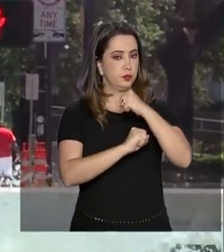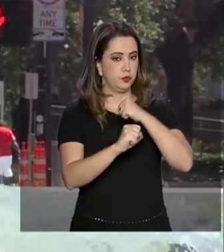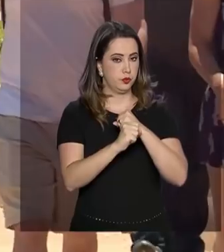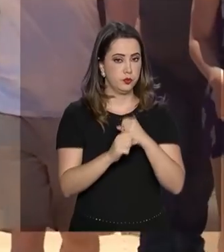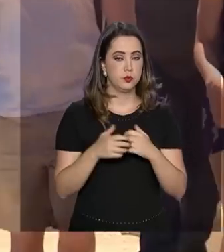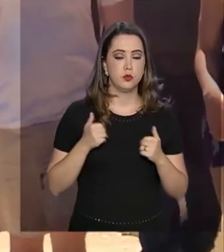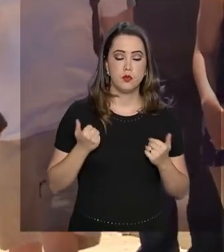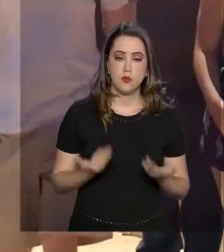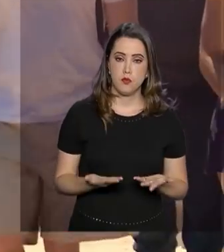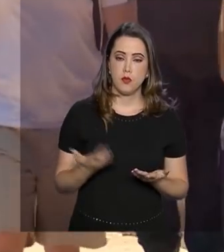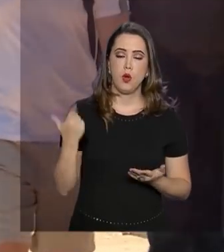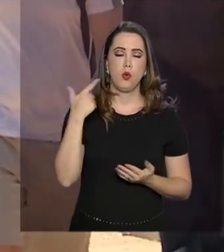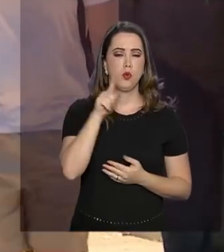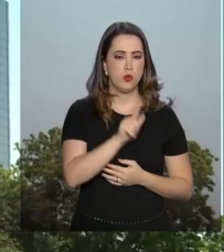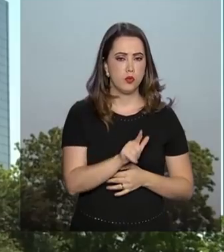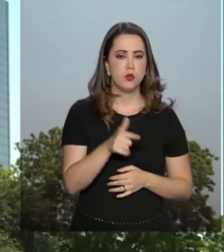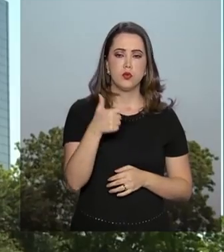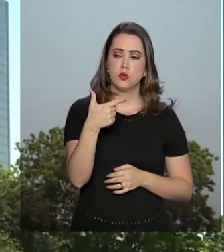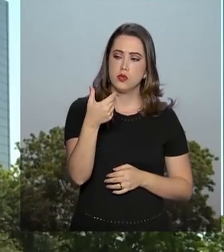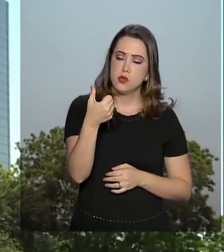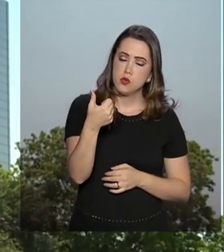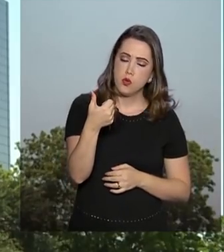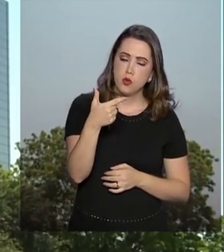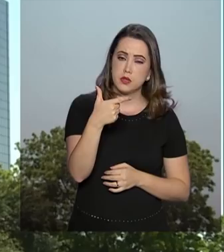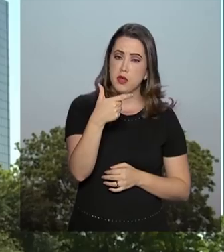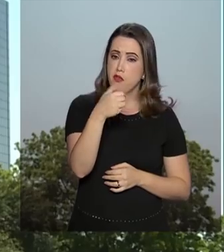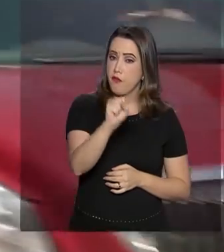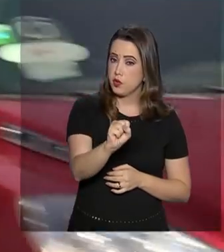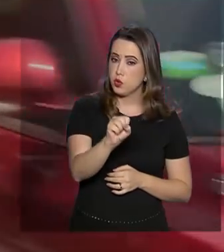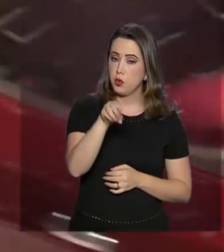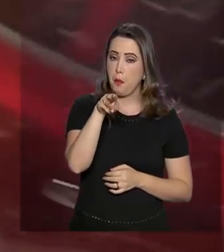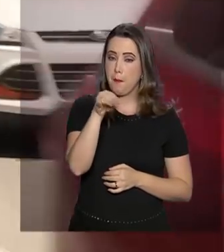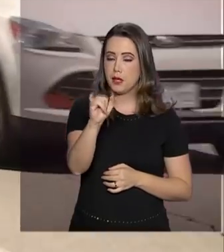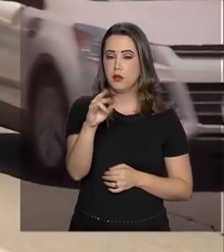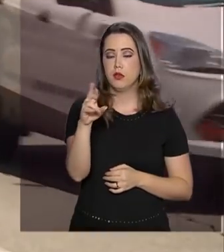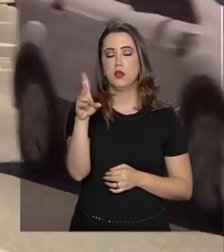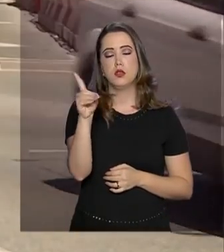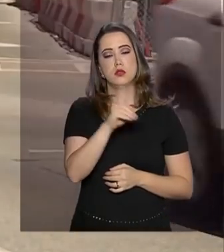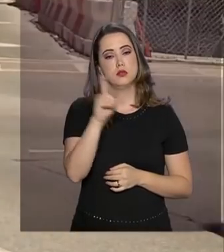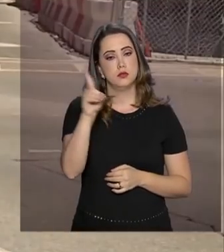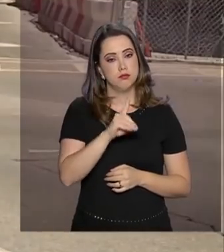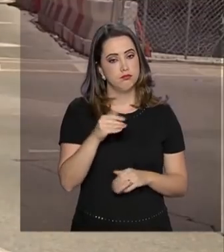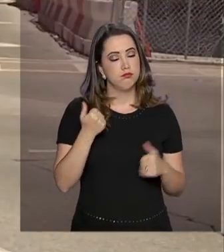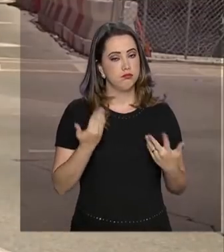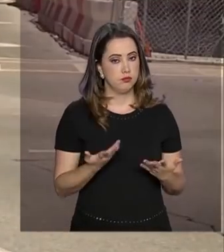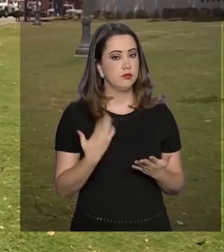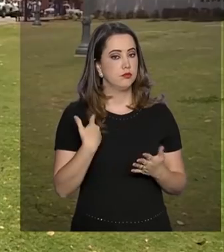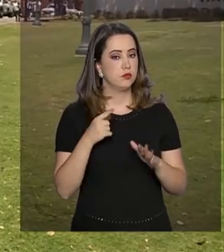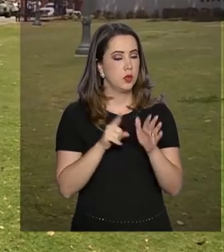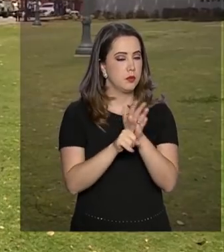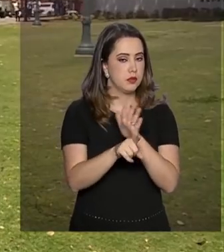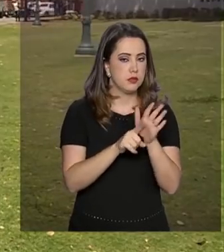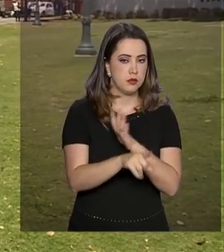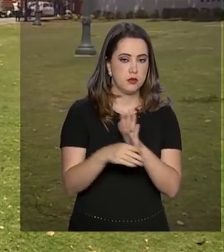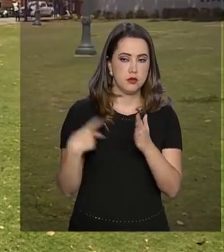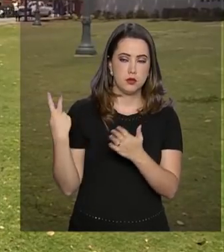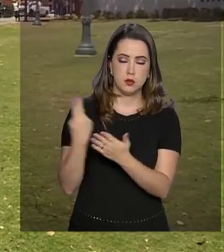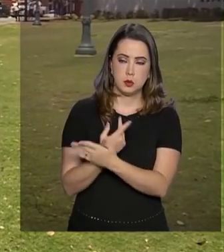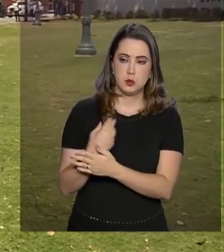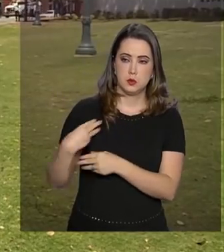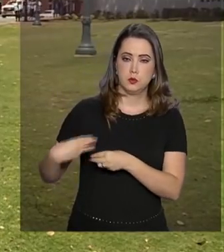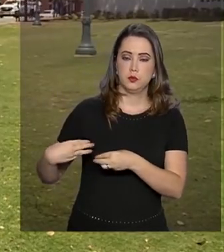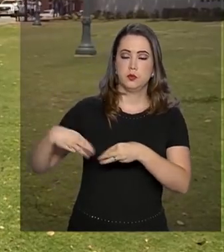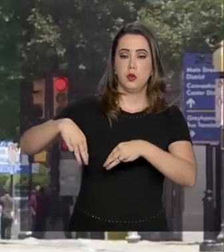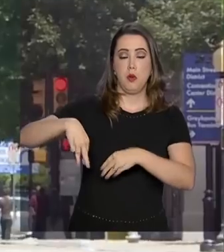17 e alcançaram 28 bilhões e 700 milhões de dólares segundo o último levantamento feito pelo ministério